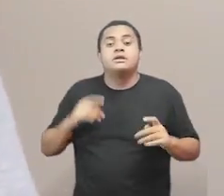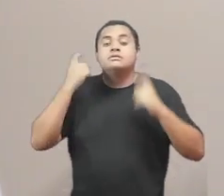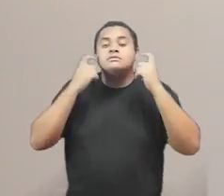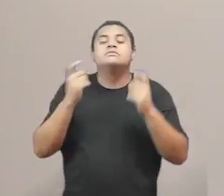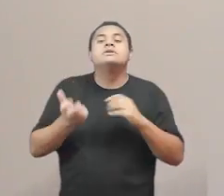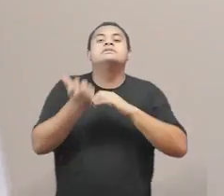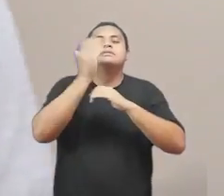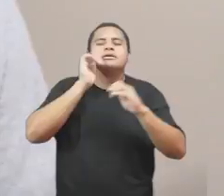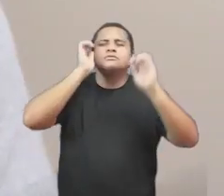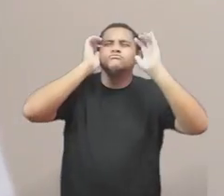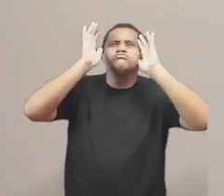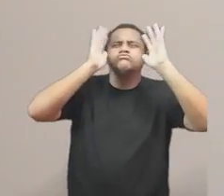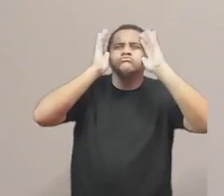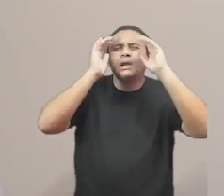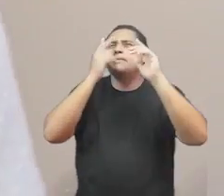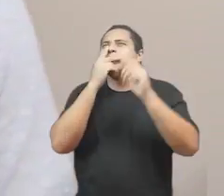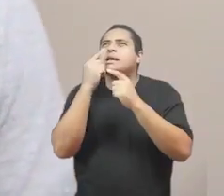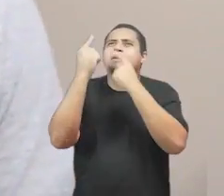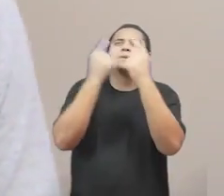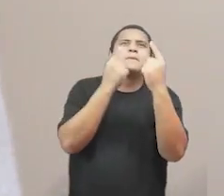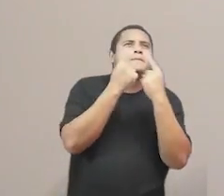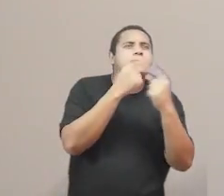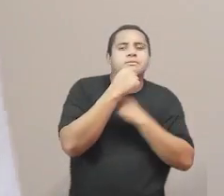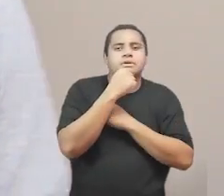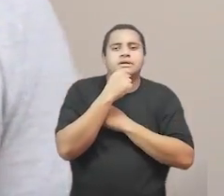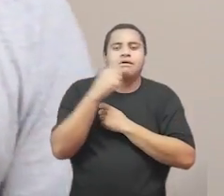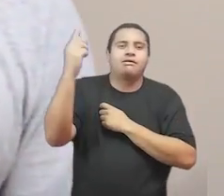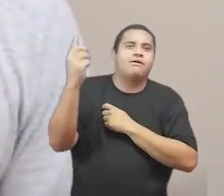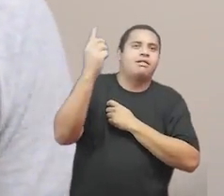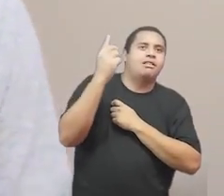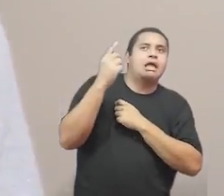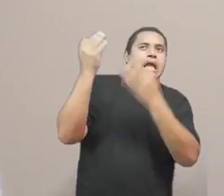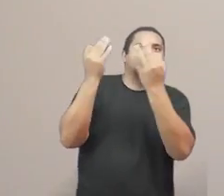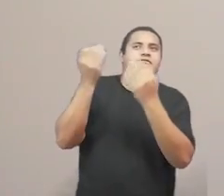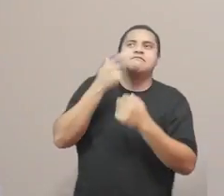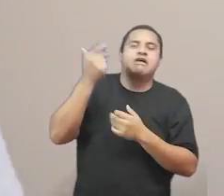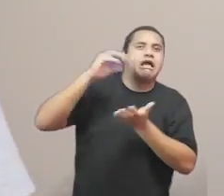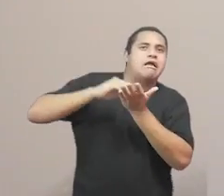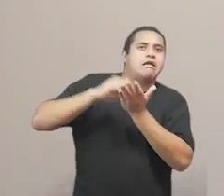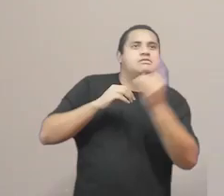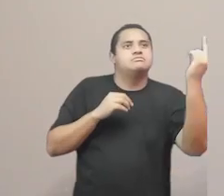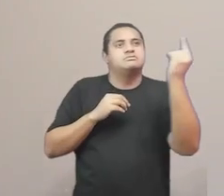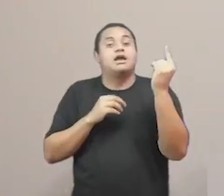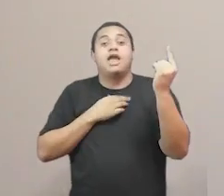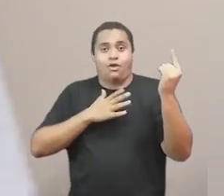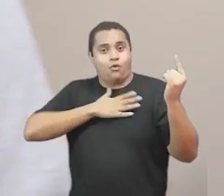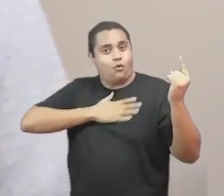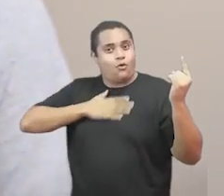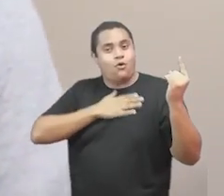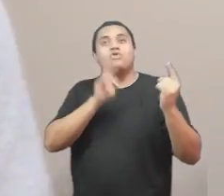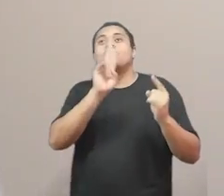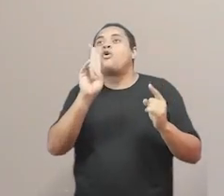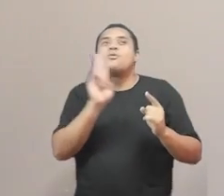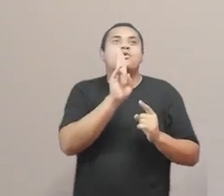de conversas você tem consigo mesmo? Eu gosto de dar nome. E lá vem o meu perfeccionista dizer que não tá bom o suficiente. Lá vem o meu não sei o quê.